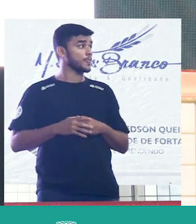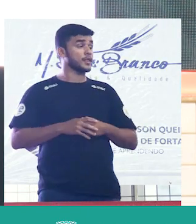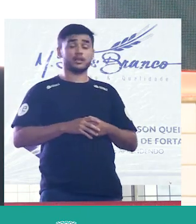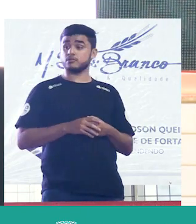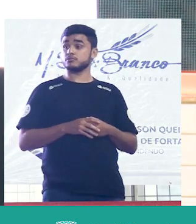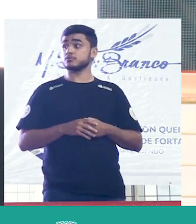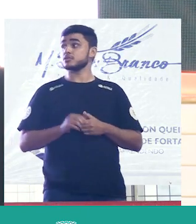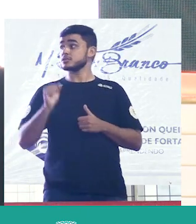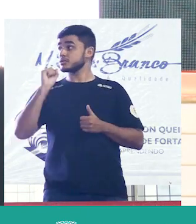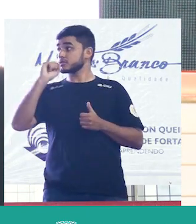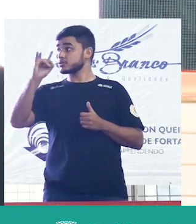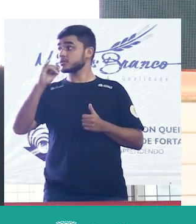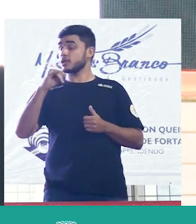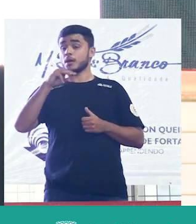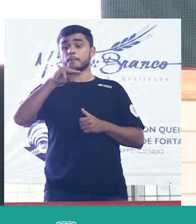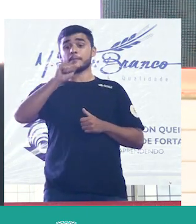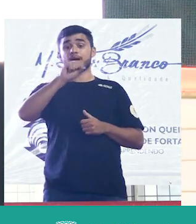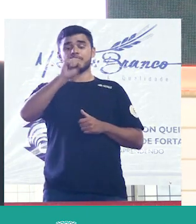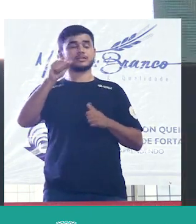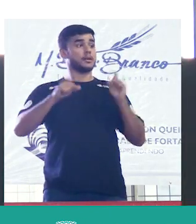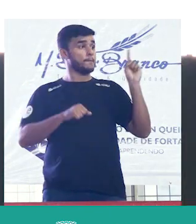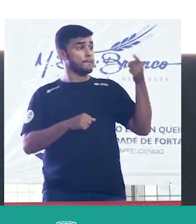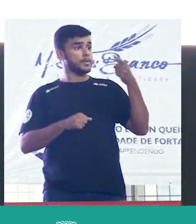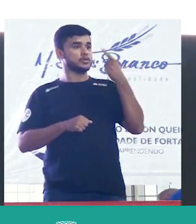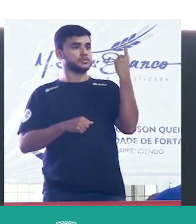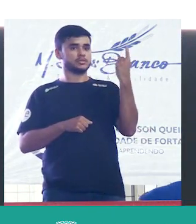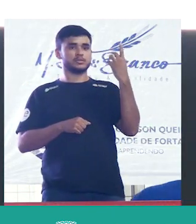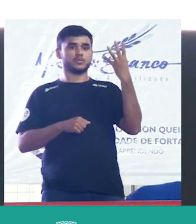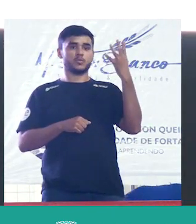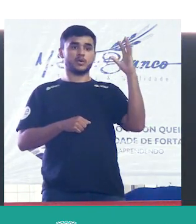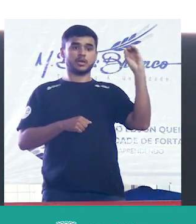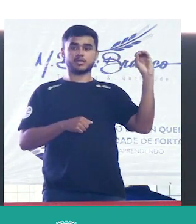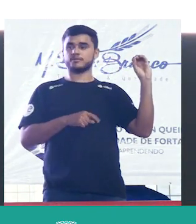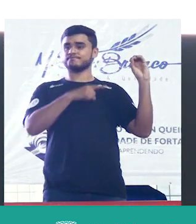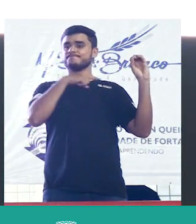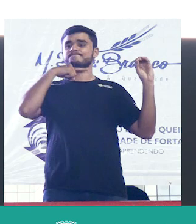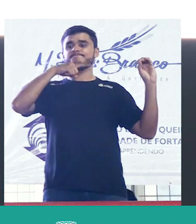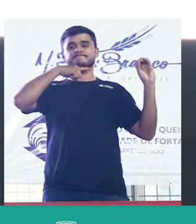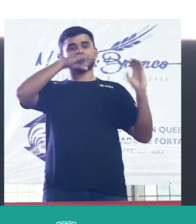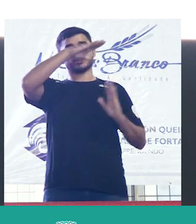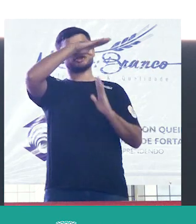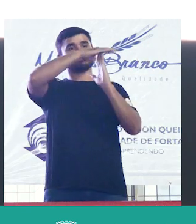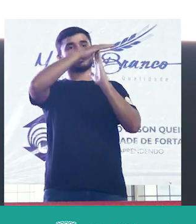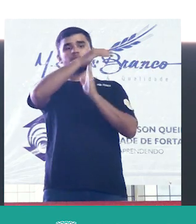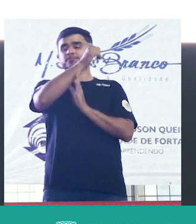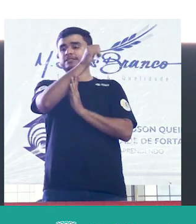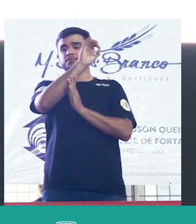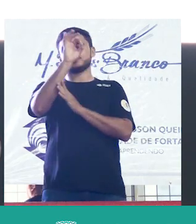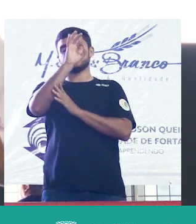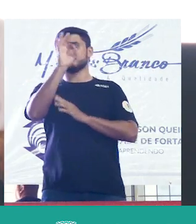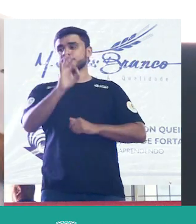Como a massa obtida foi só 1.140, isso corresponde a quanto?